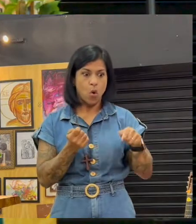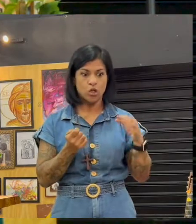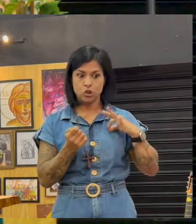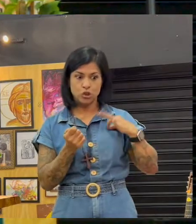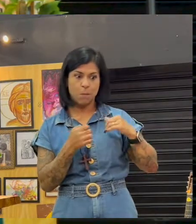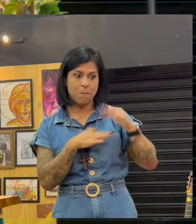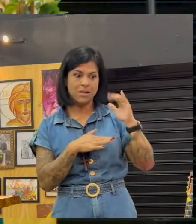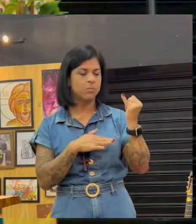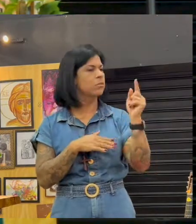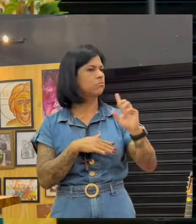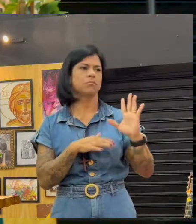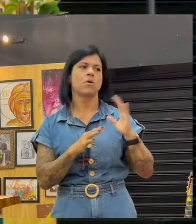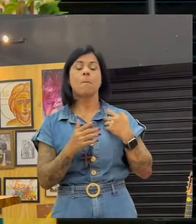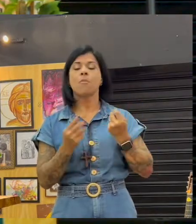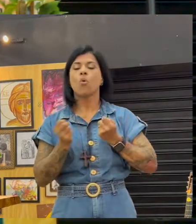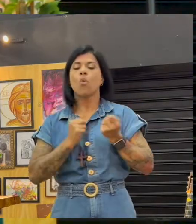sabe?